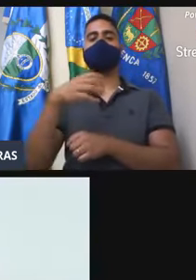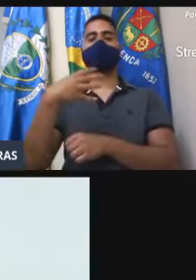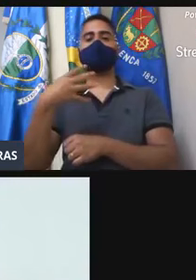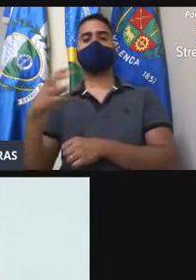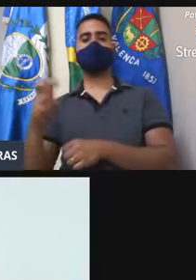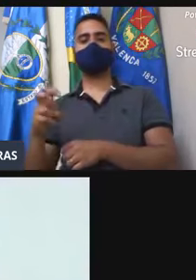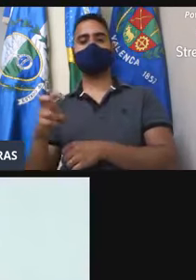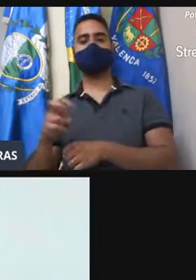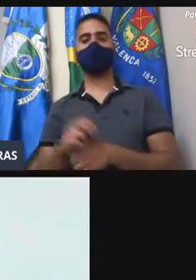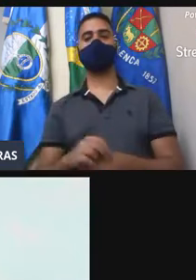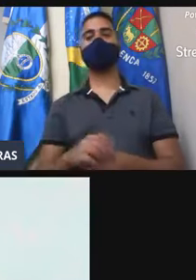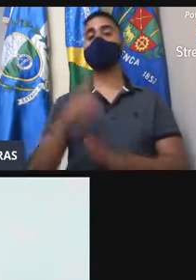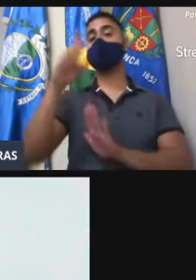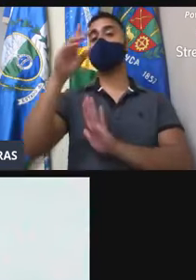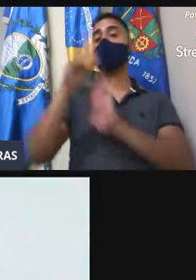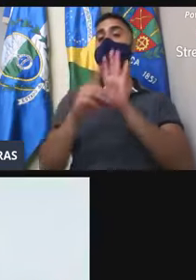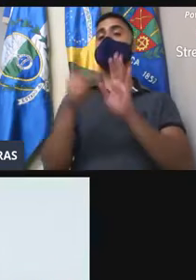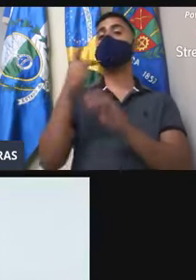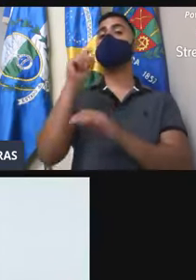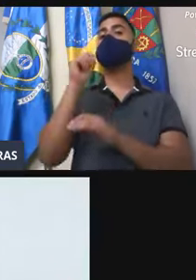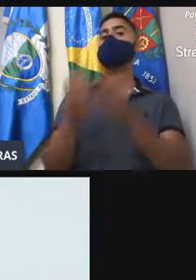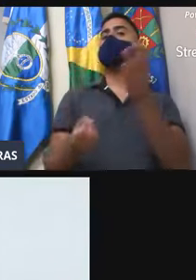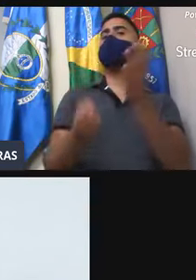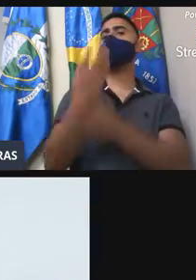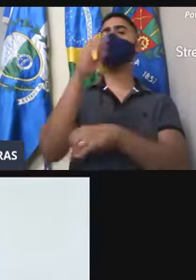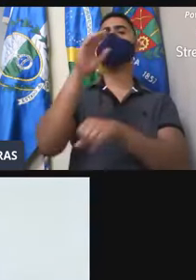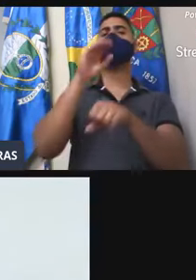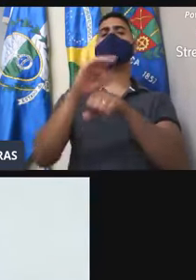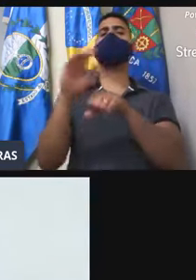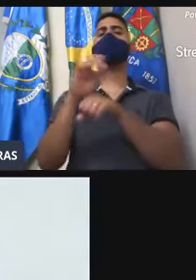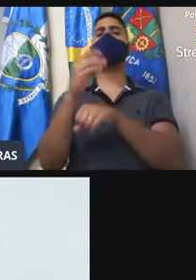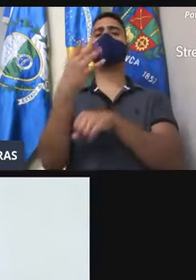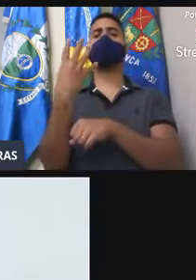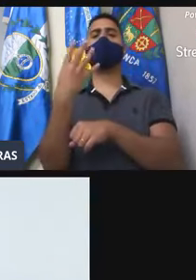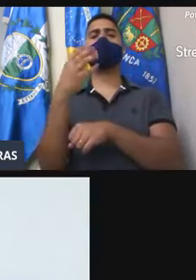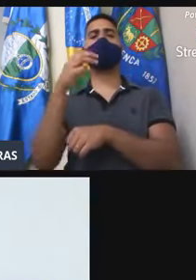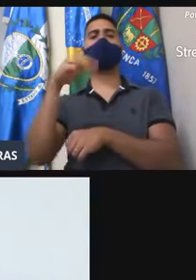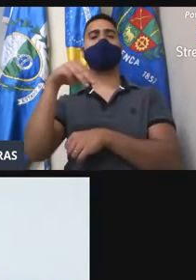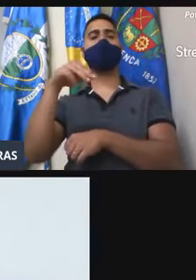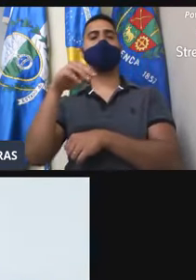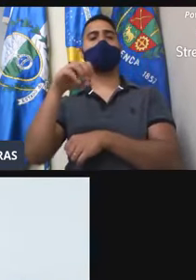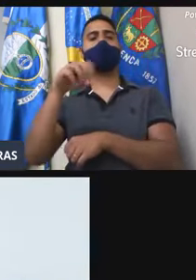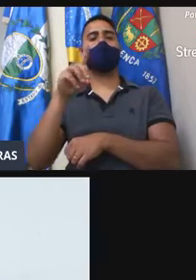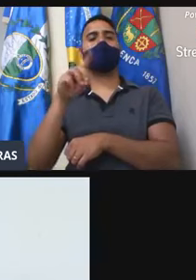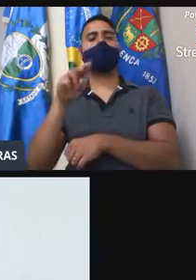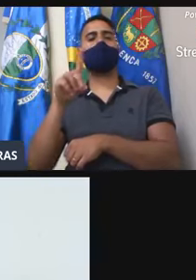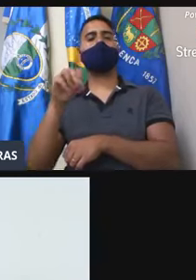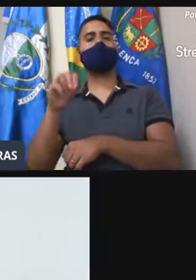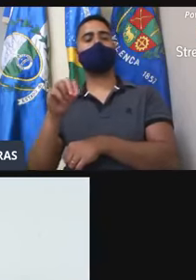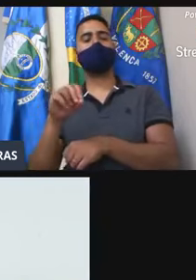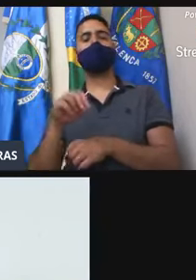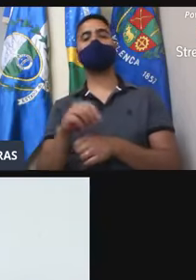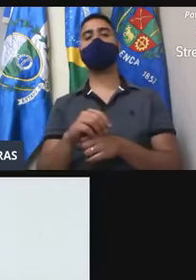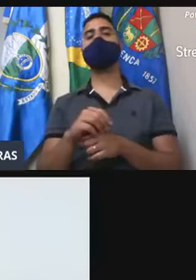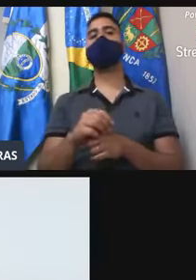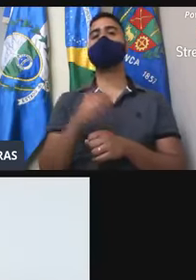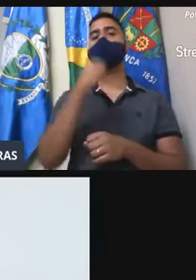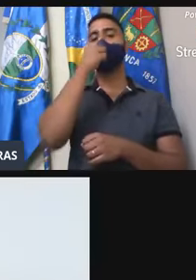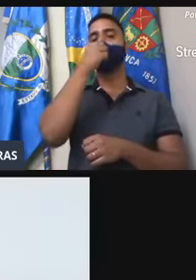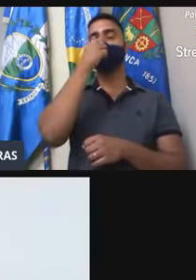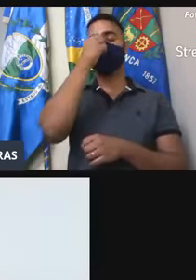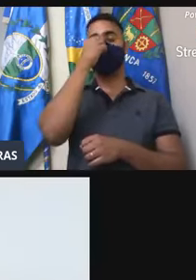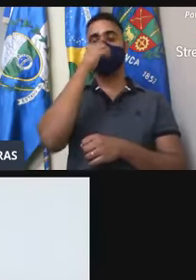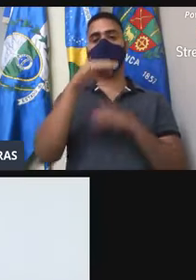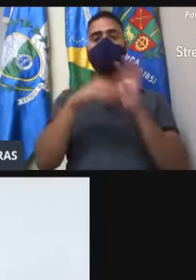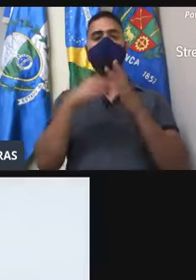Vargas. Em seu decreto, determinava a criação de um curso com duração de 4 anos e seguindo o regime anual, o motivo pela qual esta data é considerado em todo